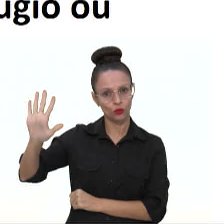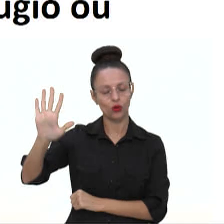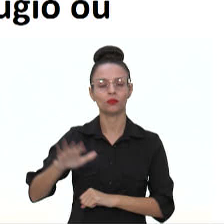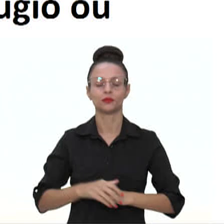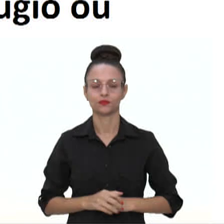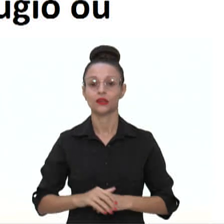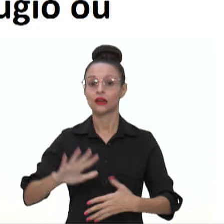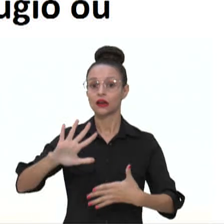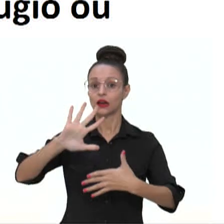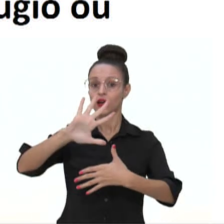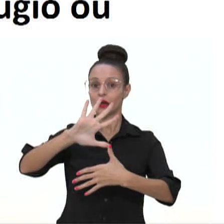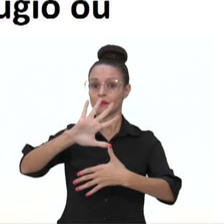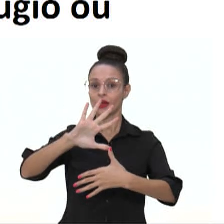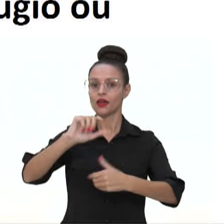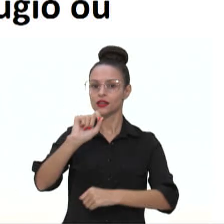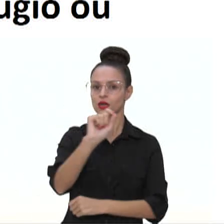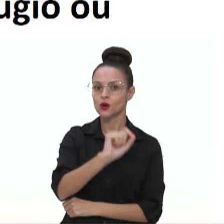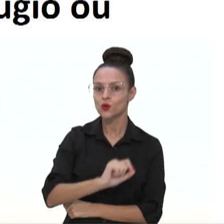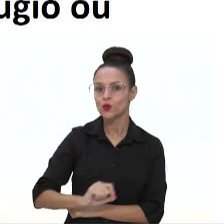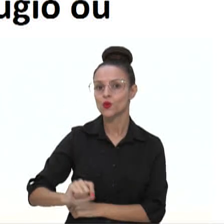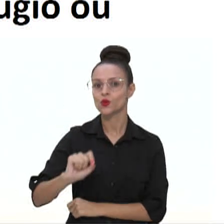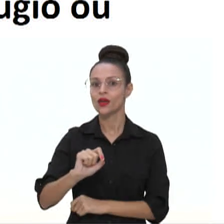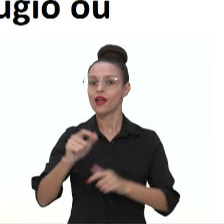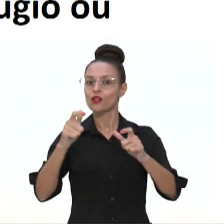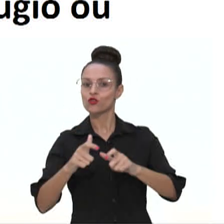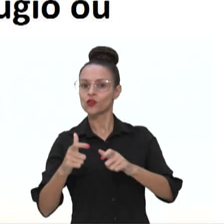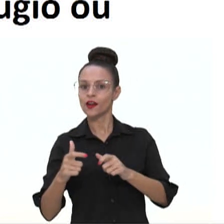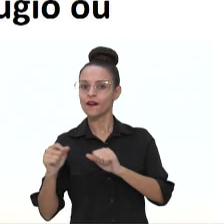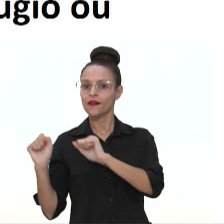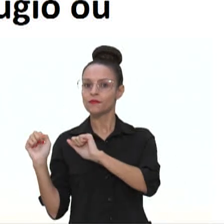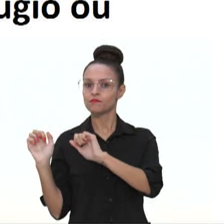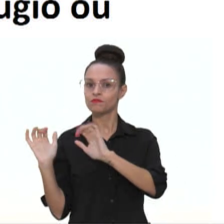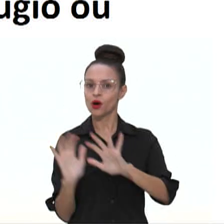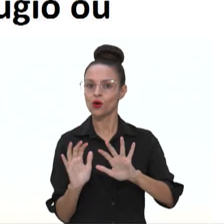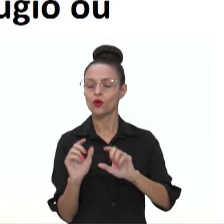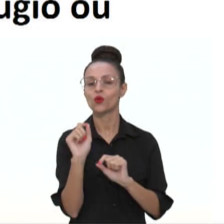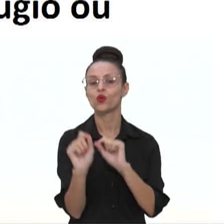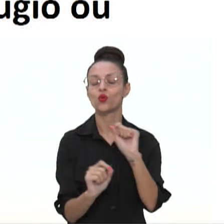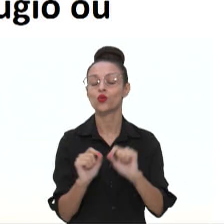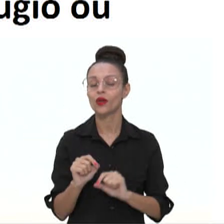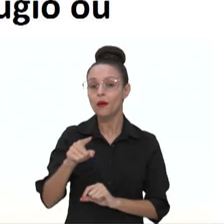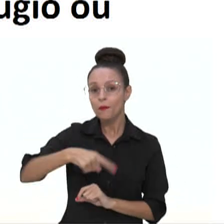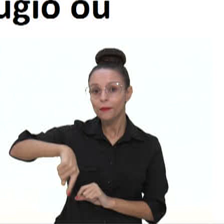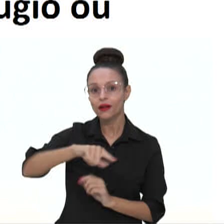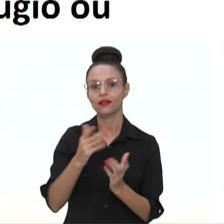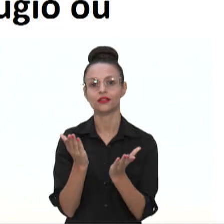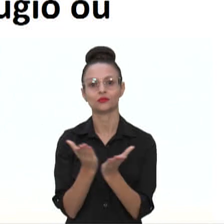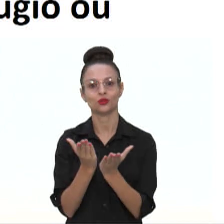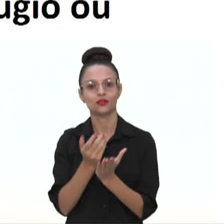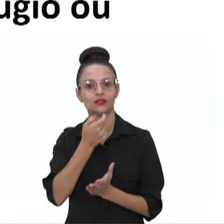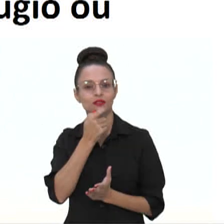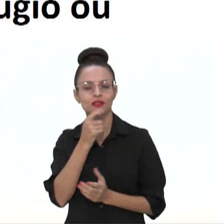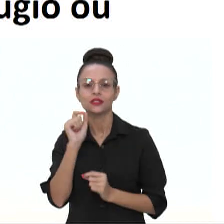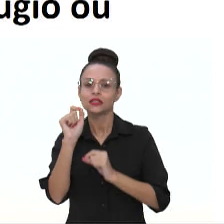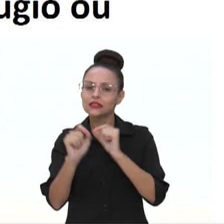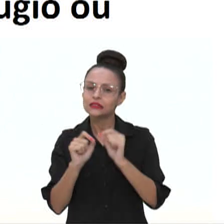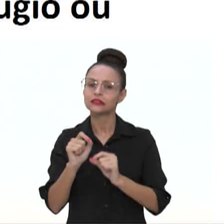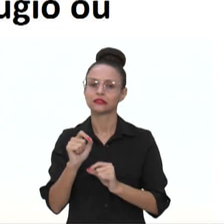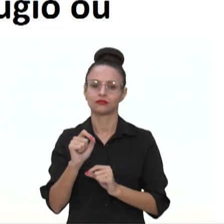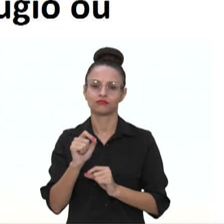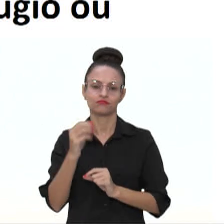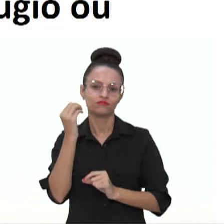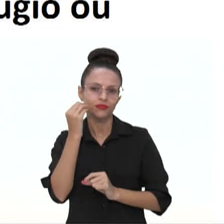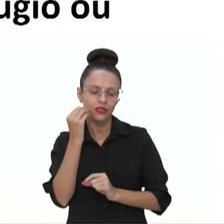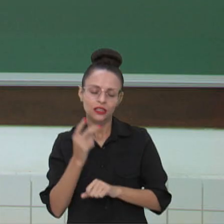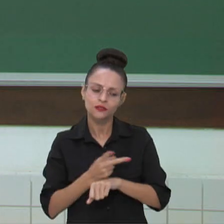aparecia como um lugar de refúgio ou de exílio para esses chamados protestantes que buscavam lugares melhores para